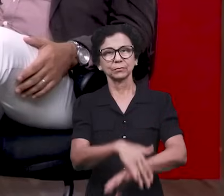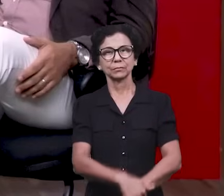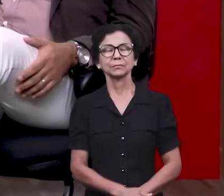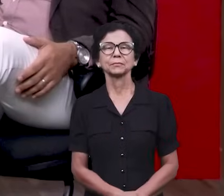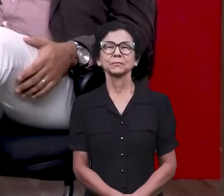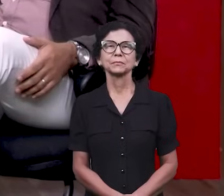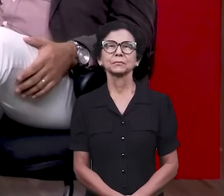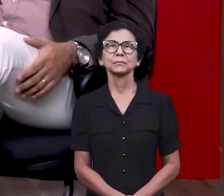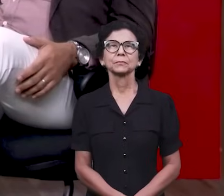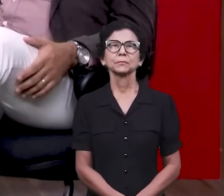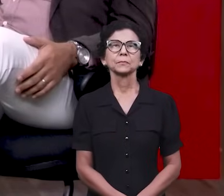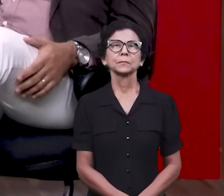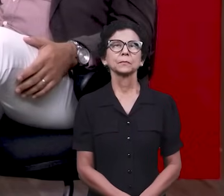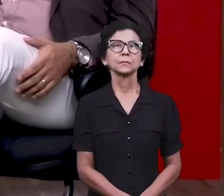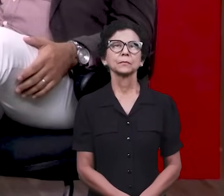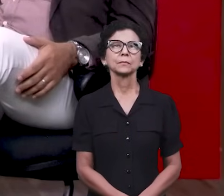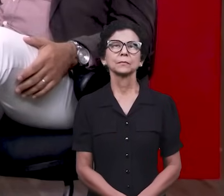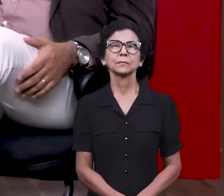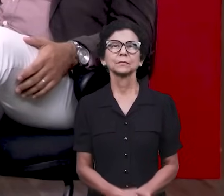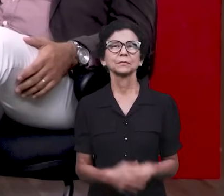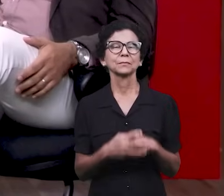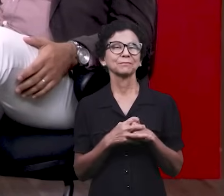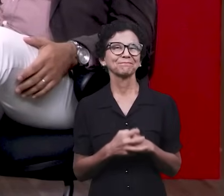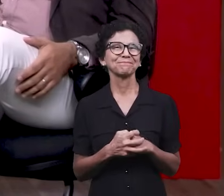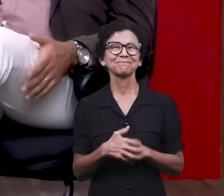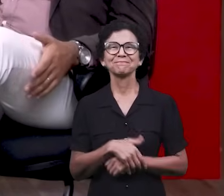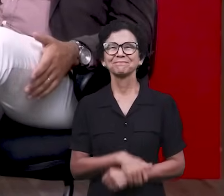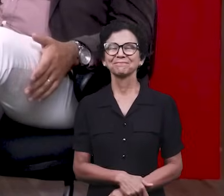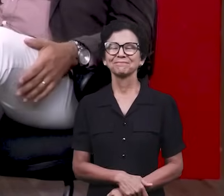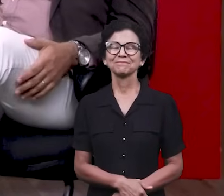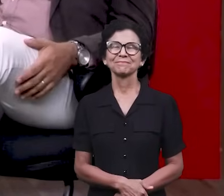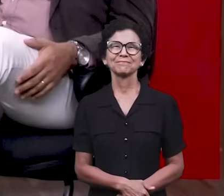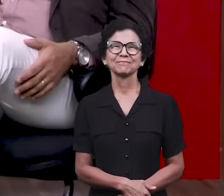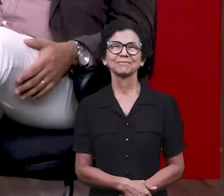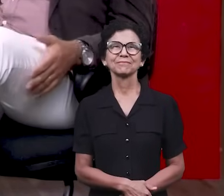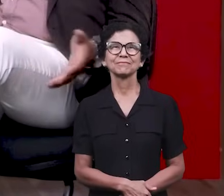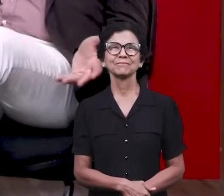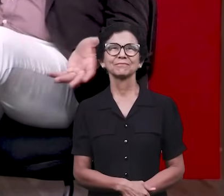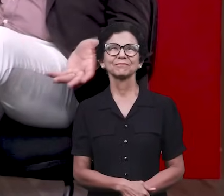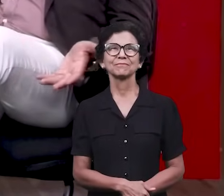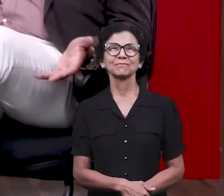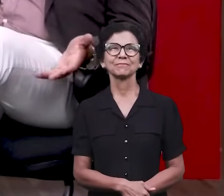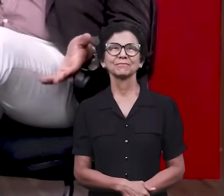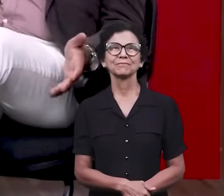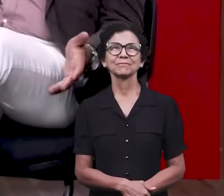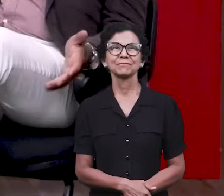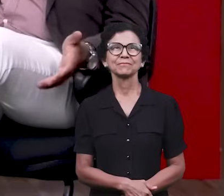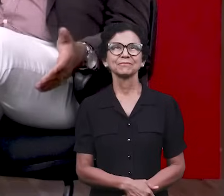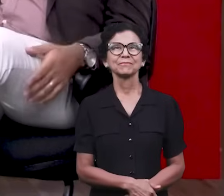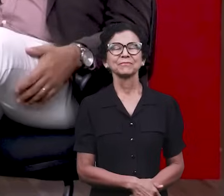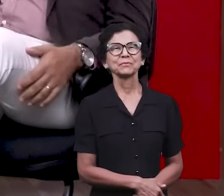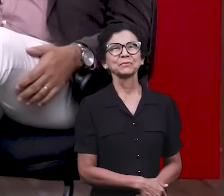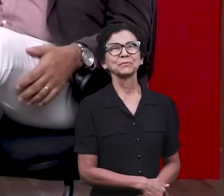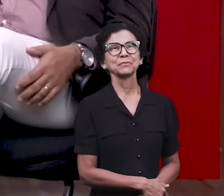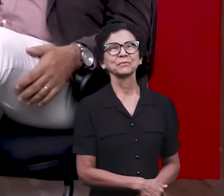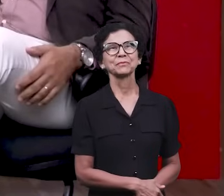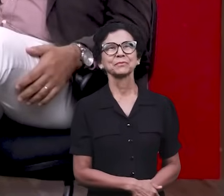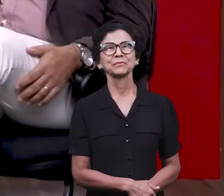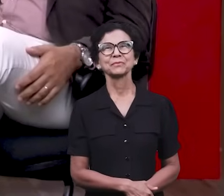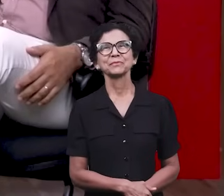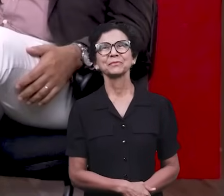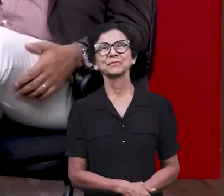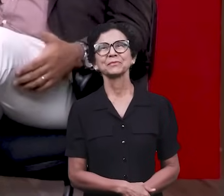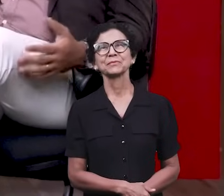Tem alguma colocação ainda? Creio que estamos encerrando. Temos um quadro resumo, né? Porque foram